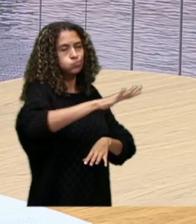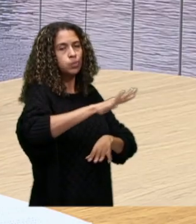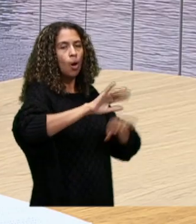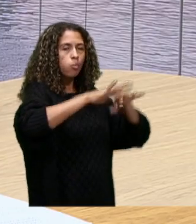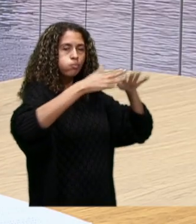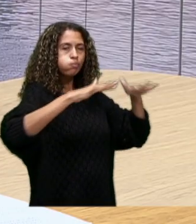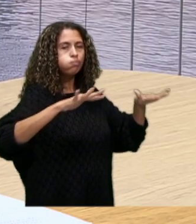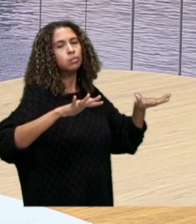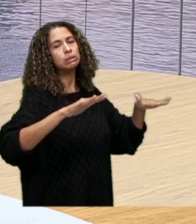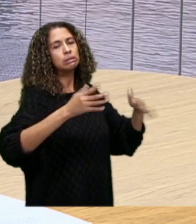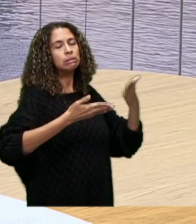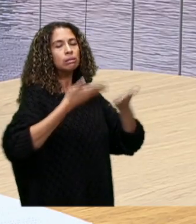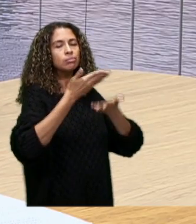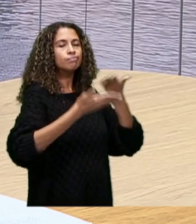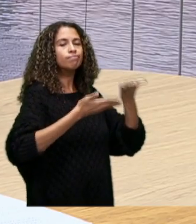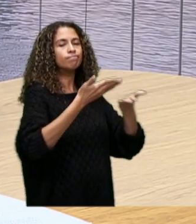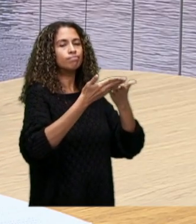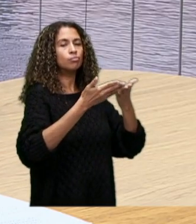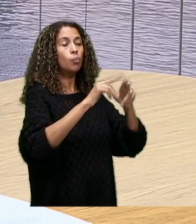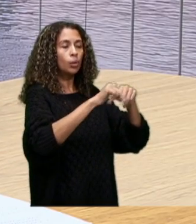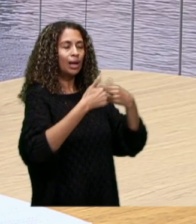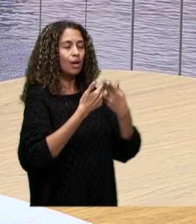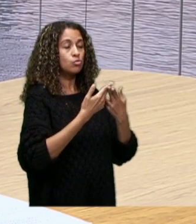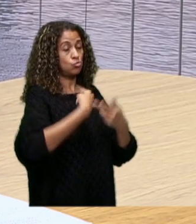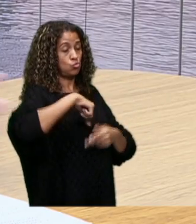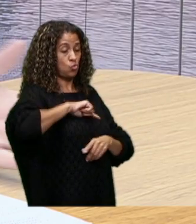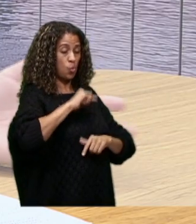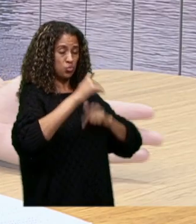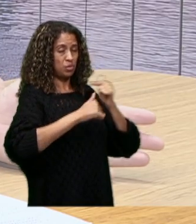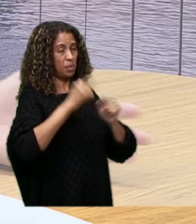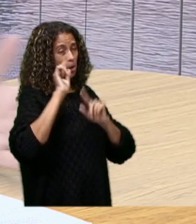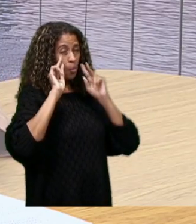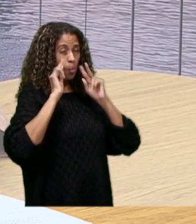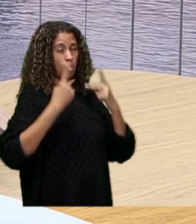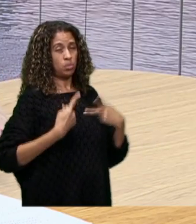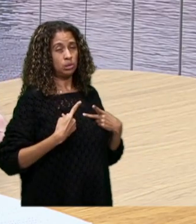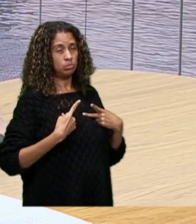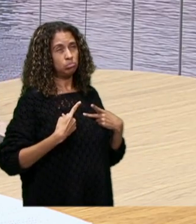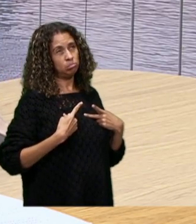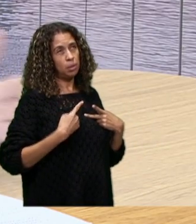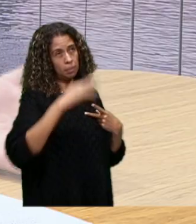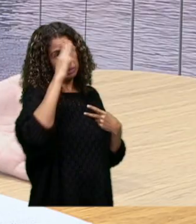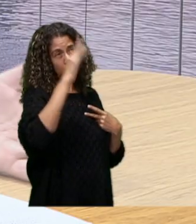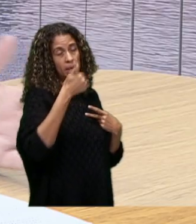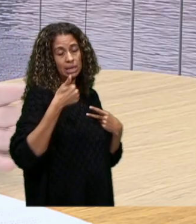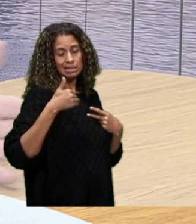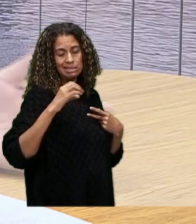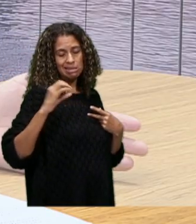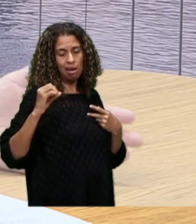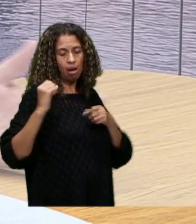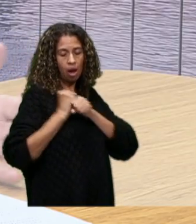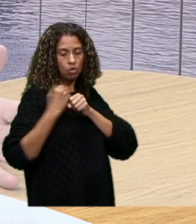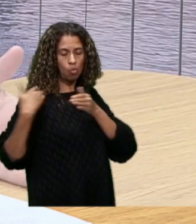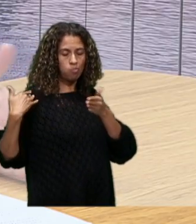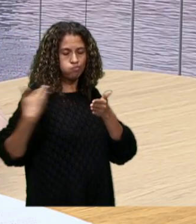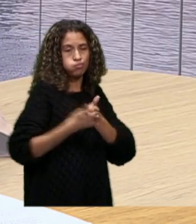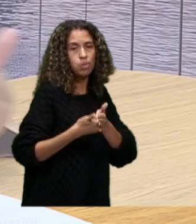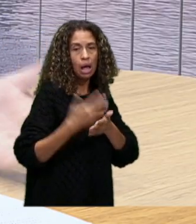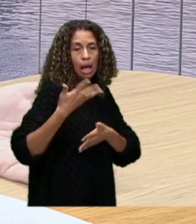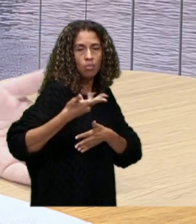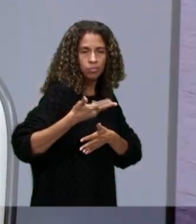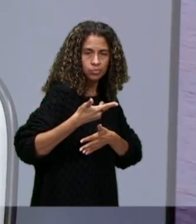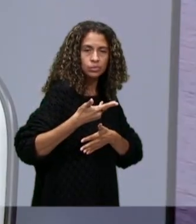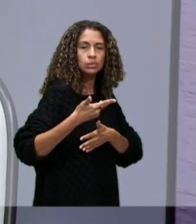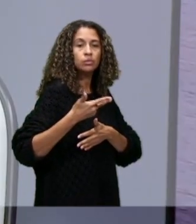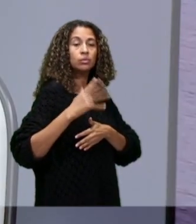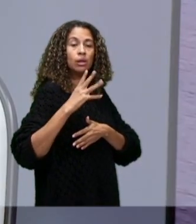afetado pela interferência humana, principalmente nos últimos 100 anos, em que foi muito acelerado, e os últimos anos agora muito